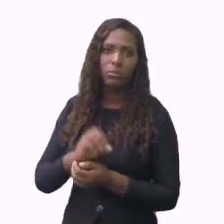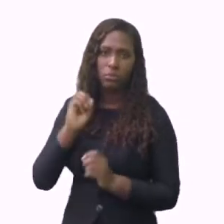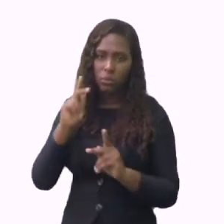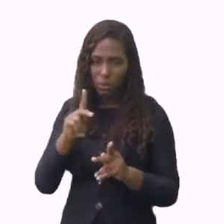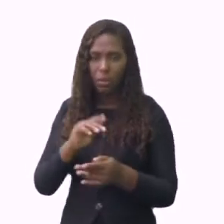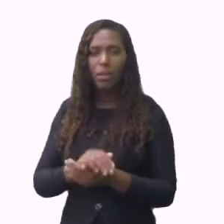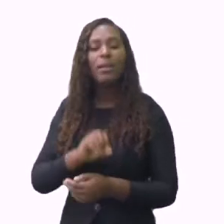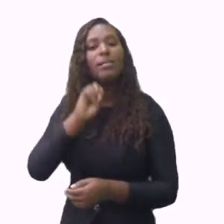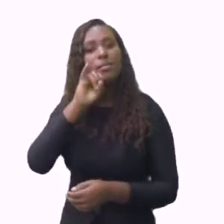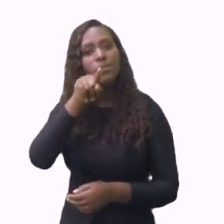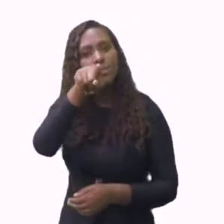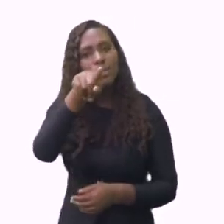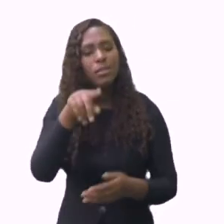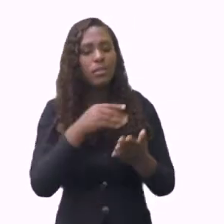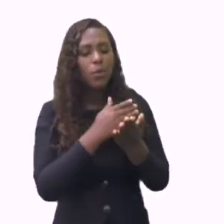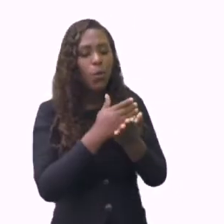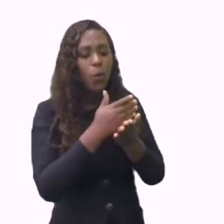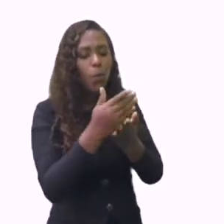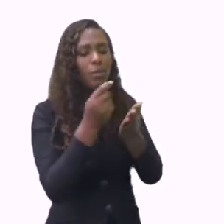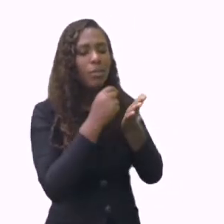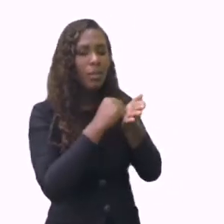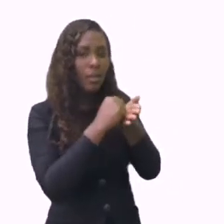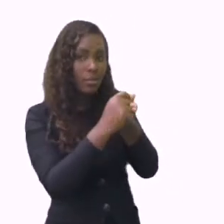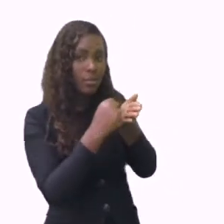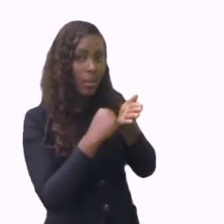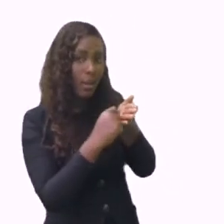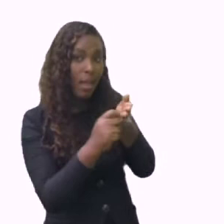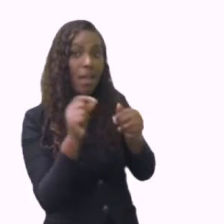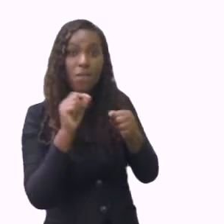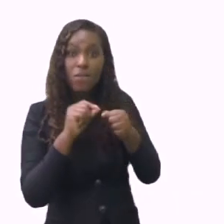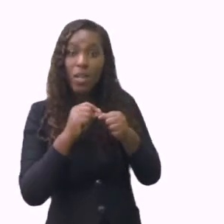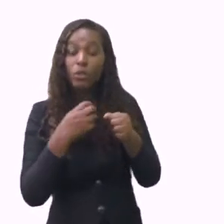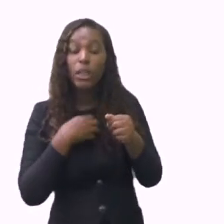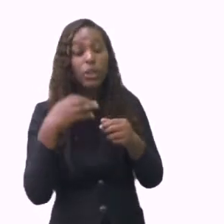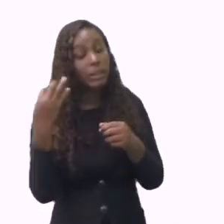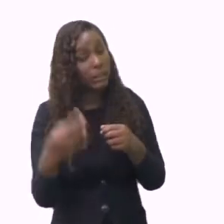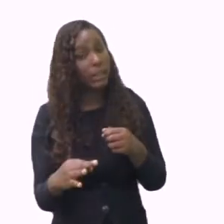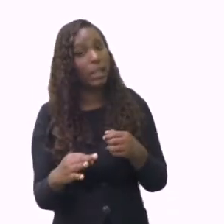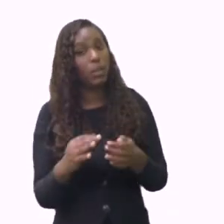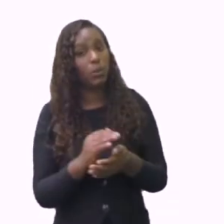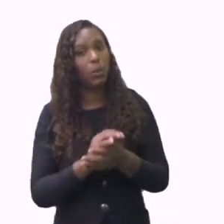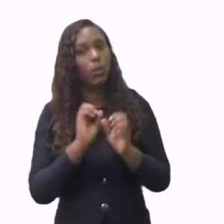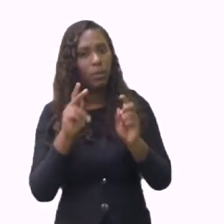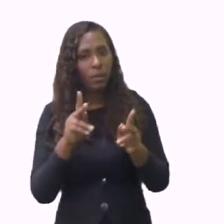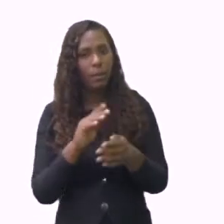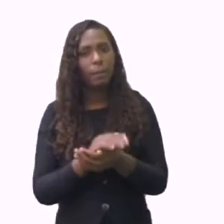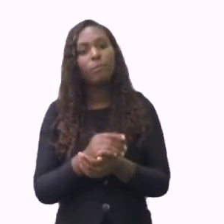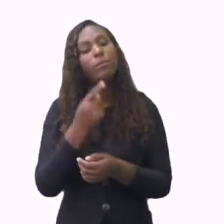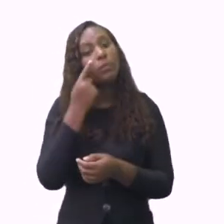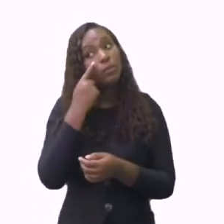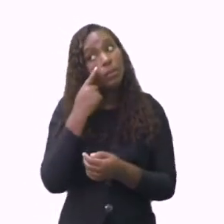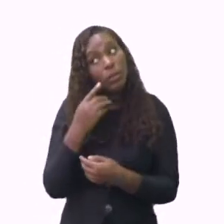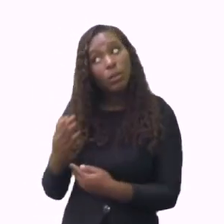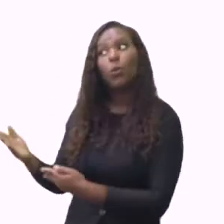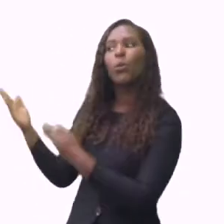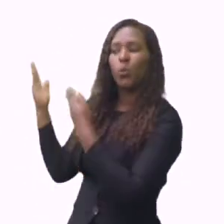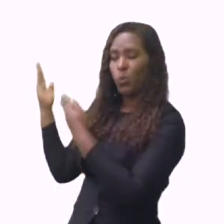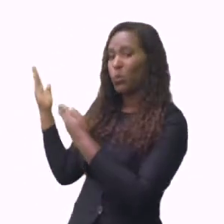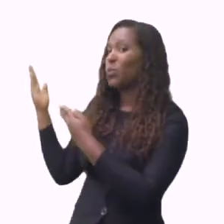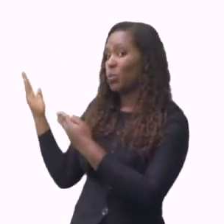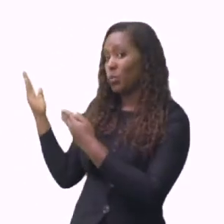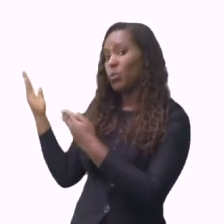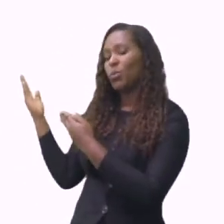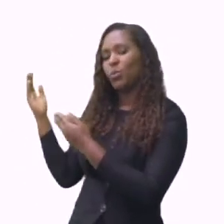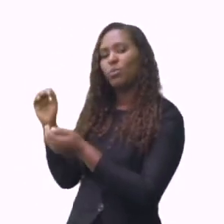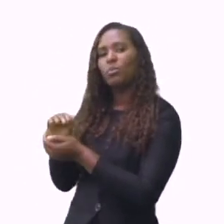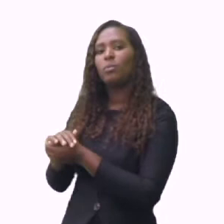escrever, é bom fazer da forma correta. Então, observe os sinais de pontuação que a gente está falando hoje, para você